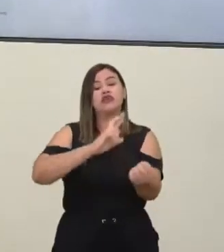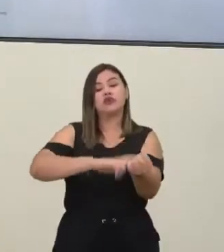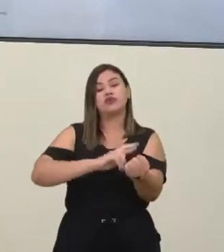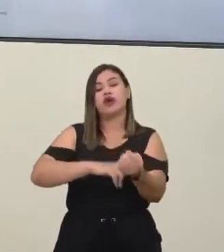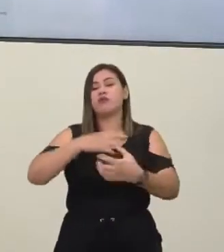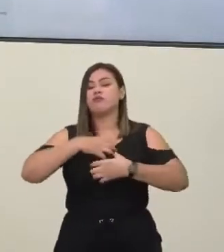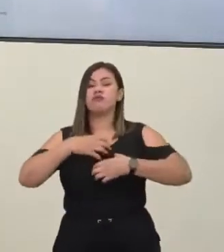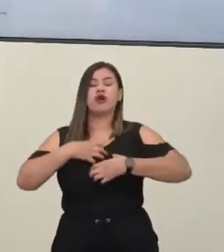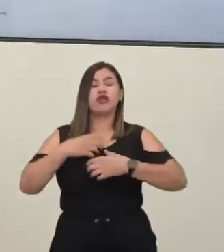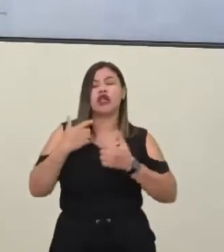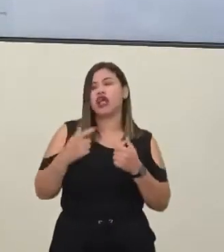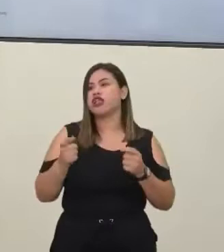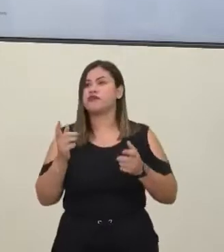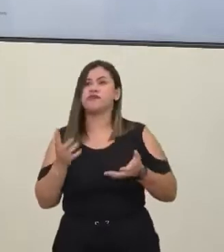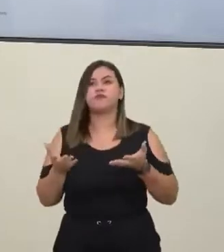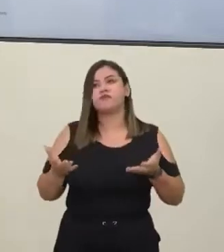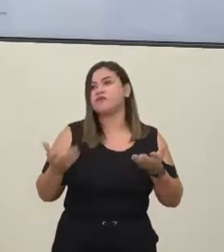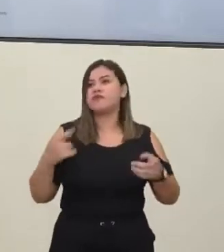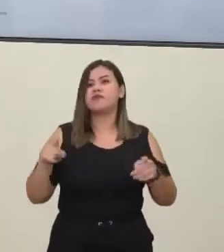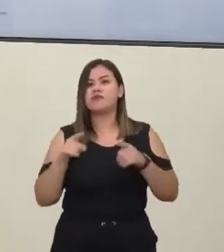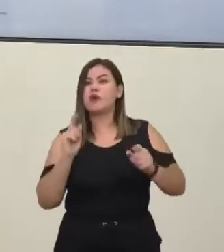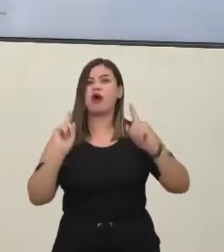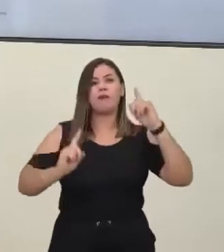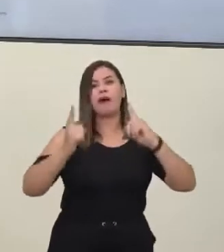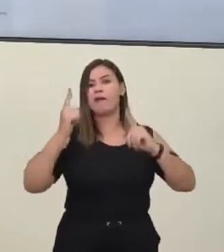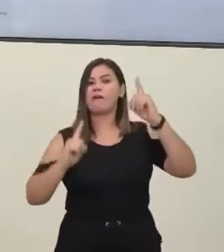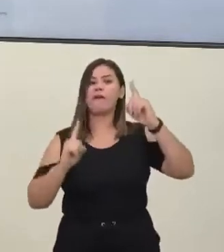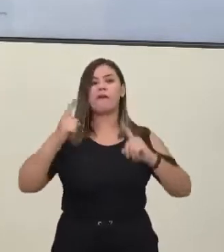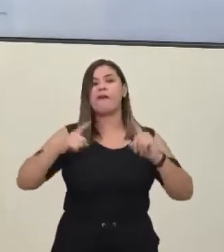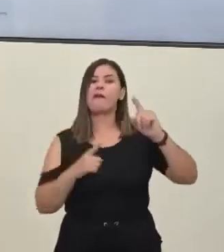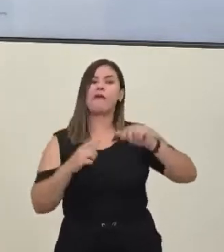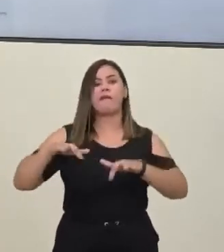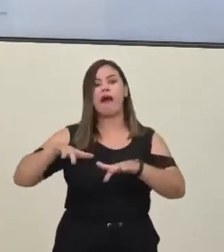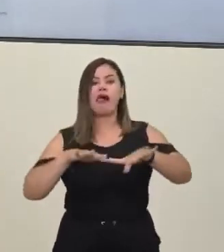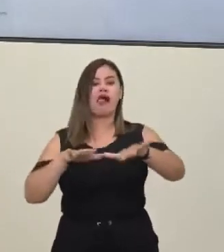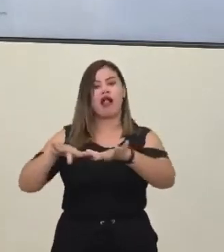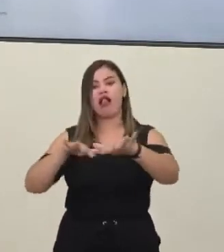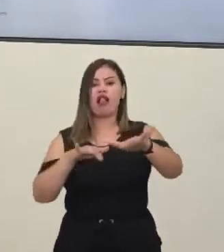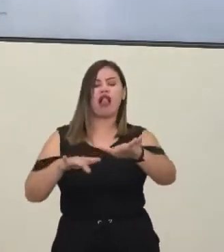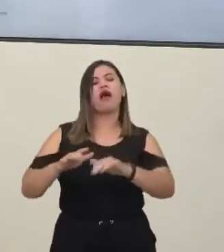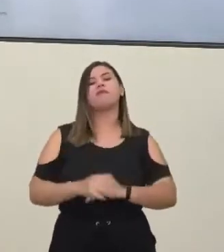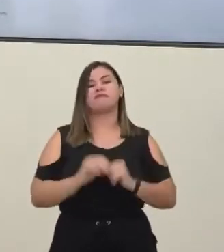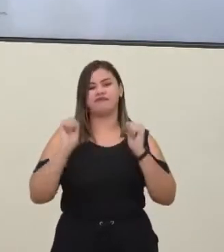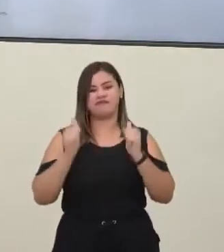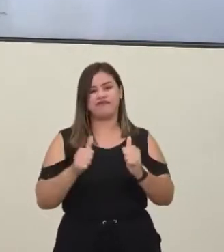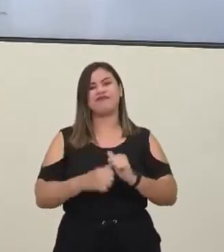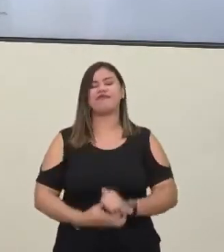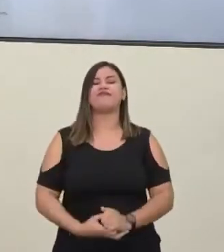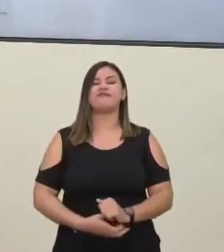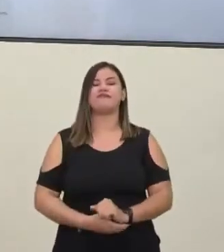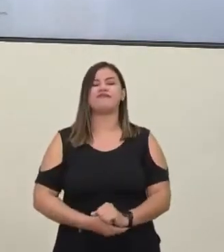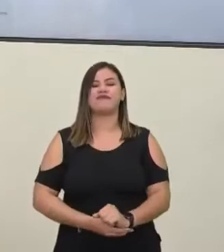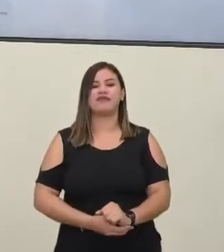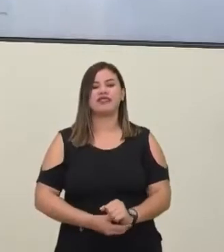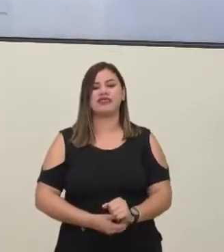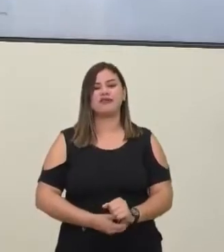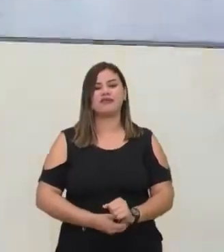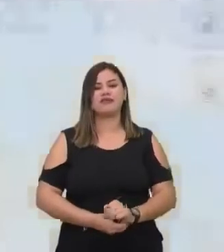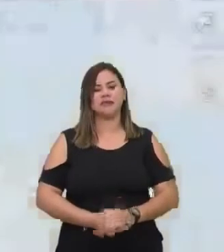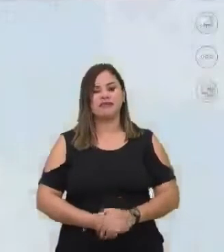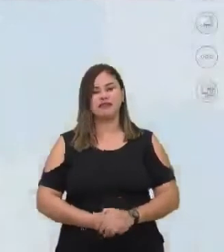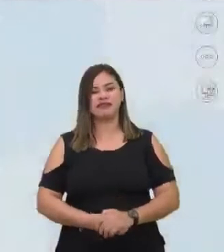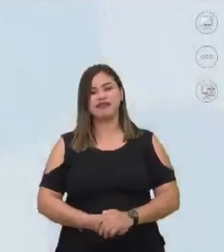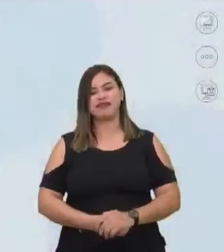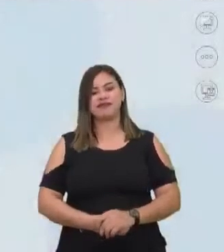para acompanhar aquele ritmo e vamos embora, porque o cortejo, né, do desfile precisa passar, tá bom? Tá?